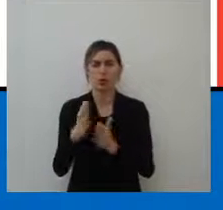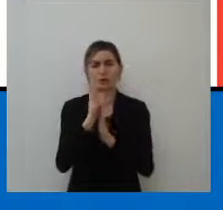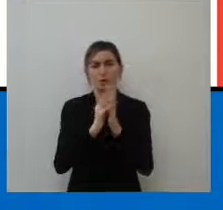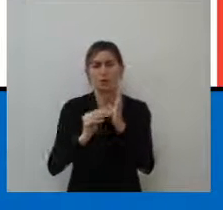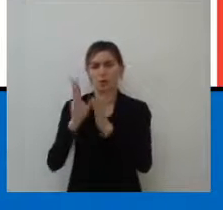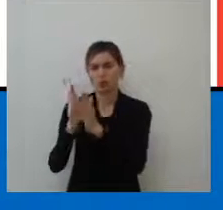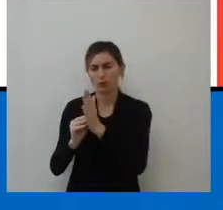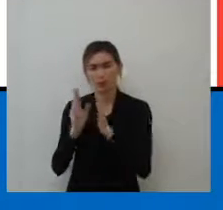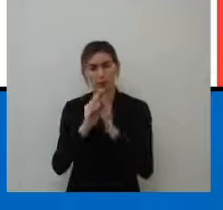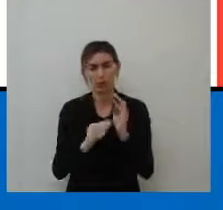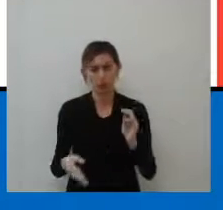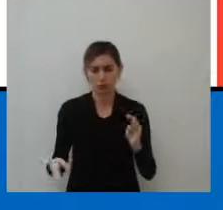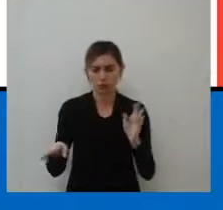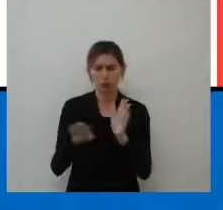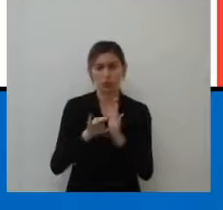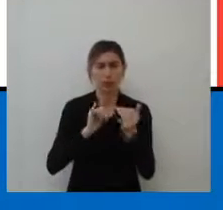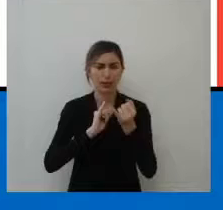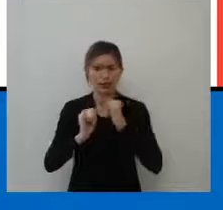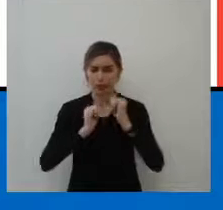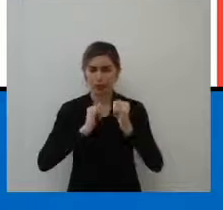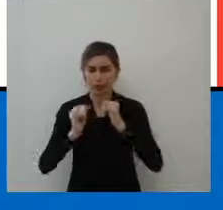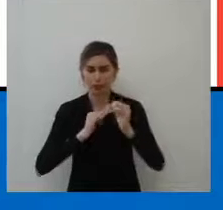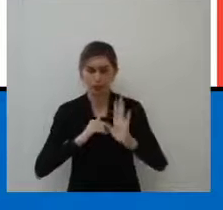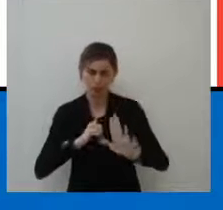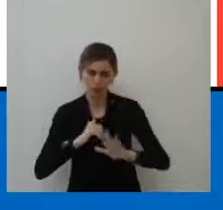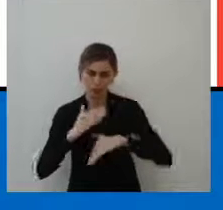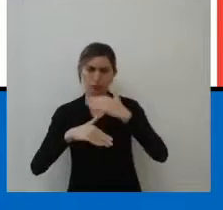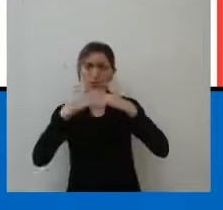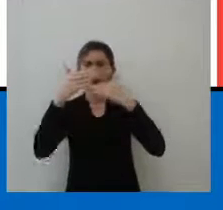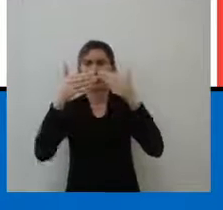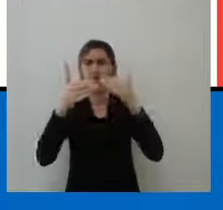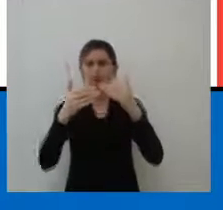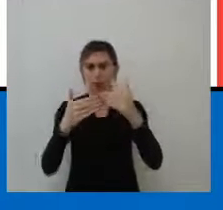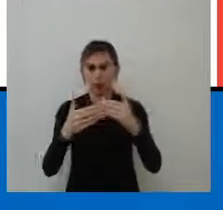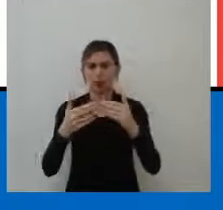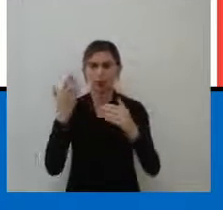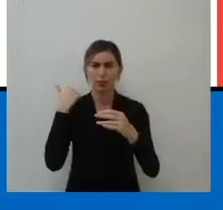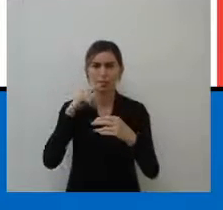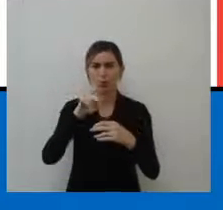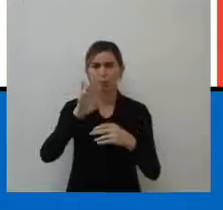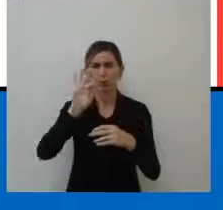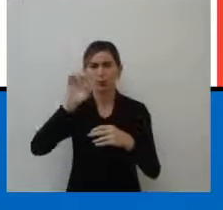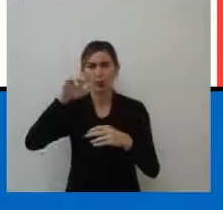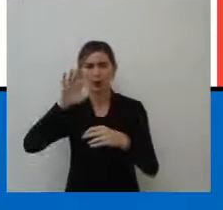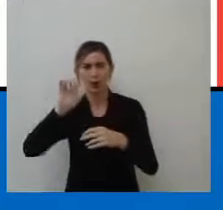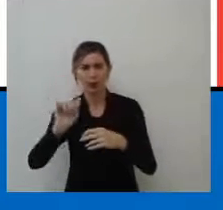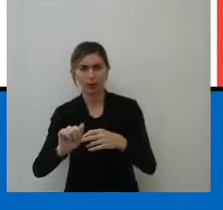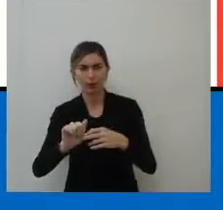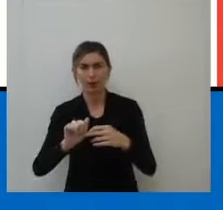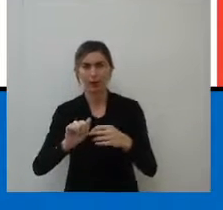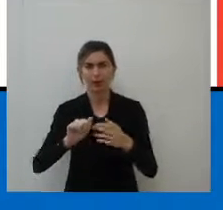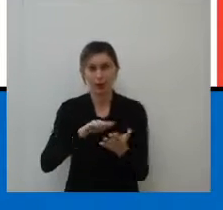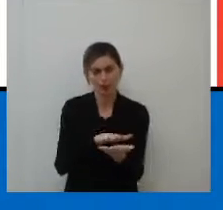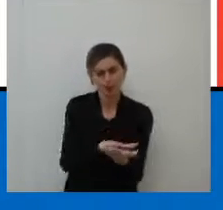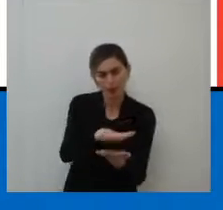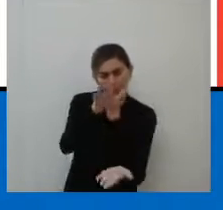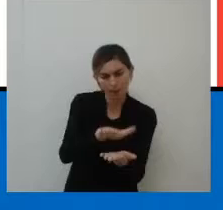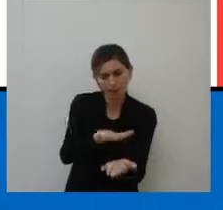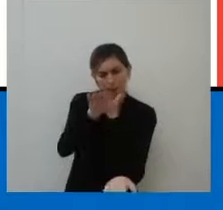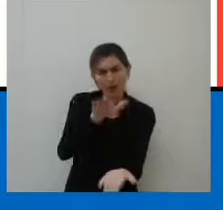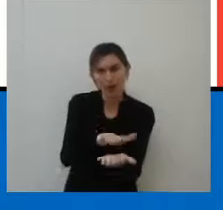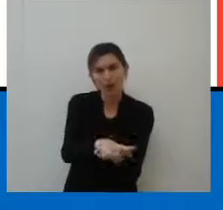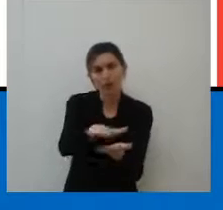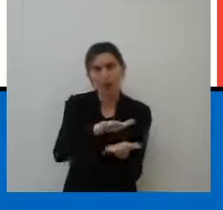copiar. Com a chegada da internet, com a chegada da evolução, tanto lá de Gutenberg com a máquina de imprensa, né, produzindo